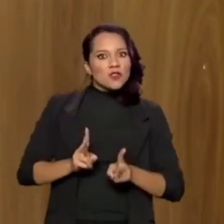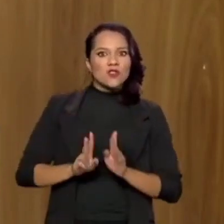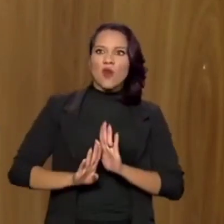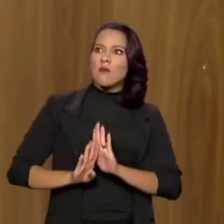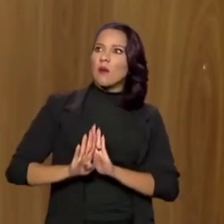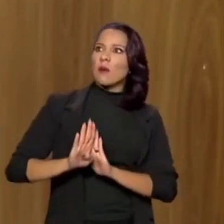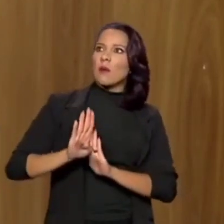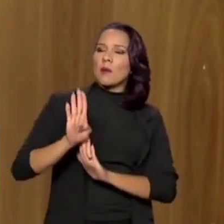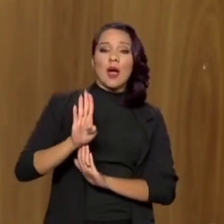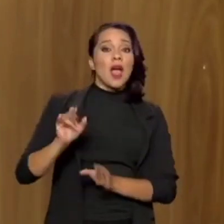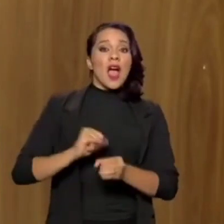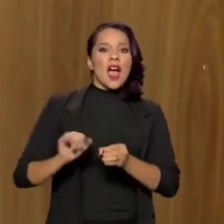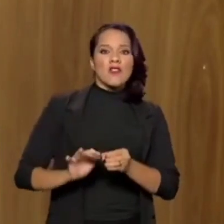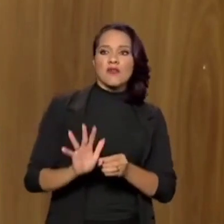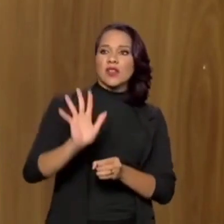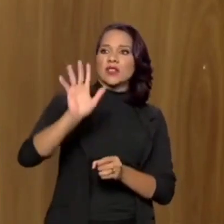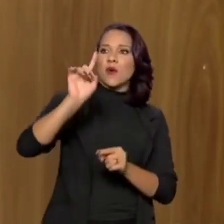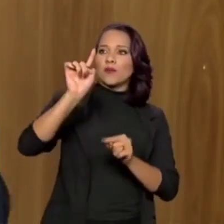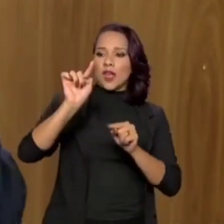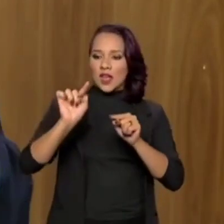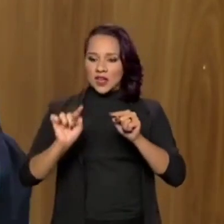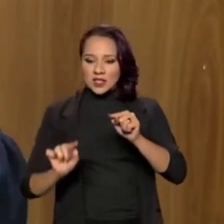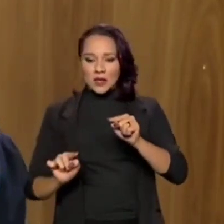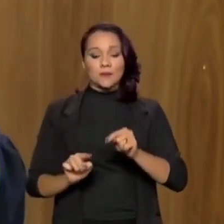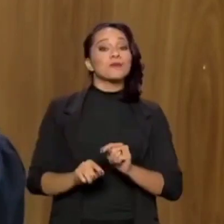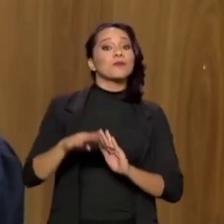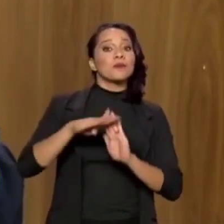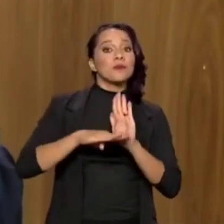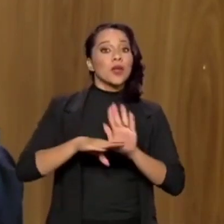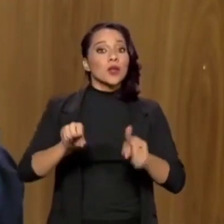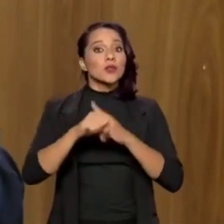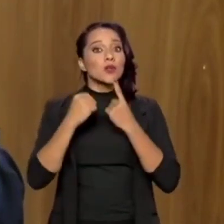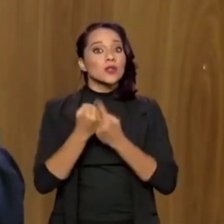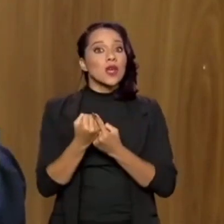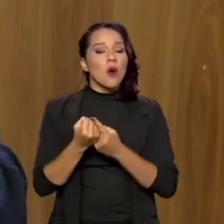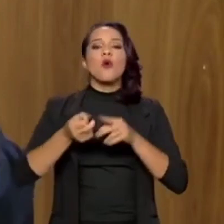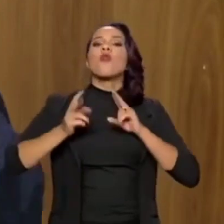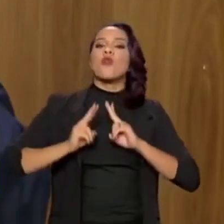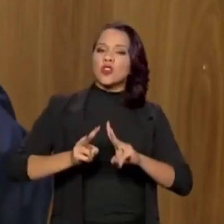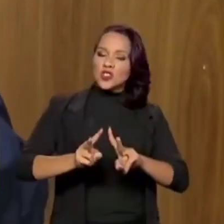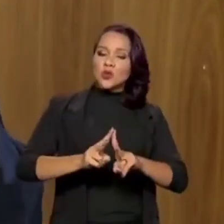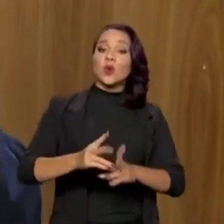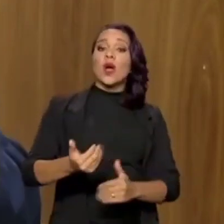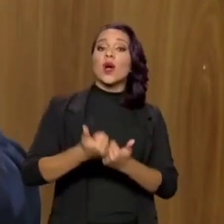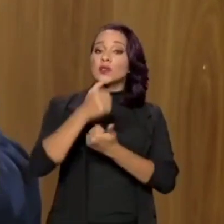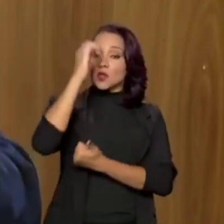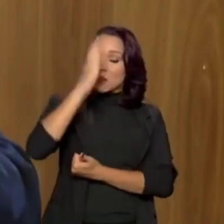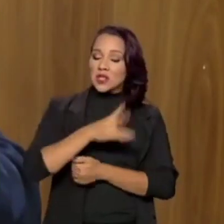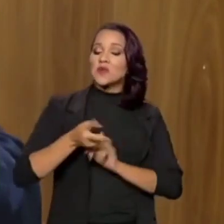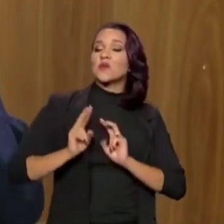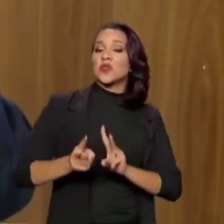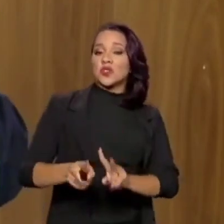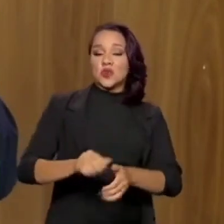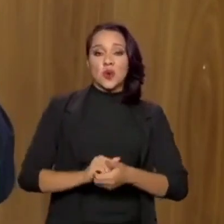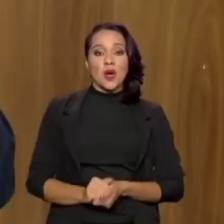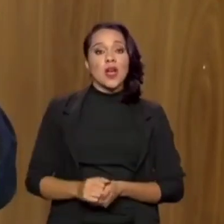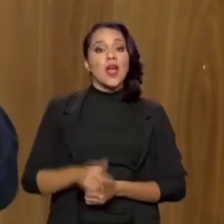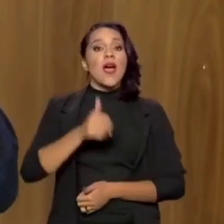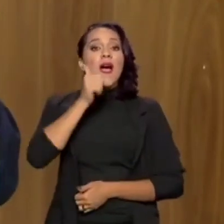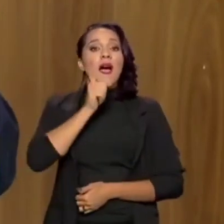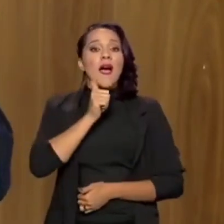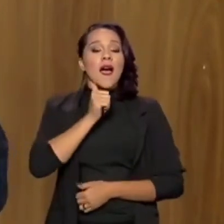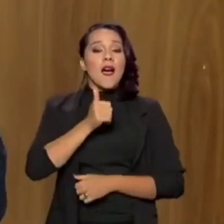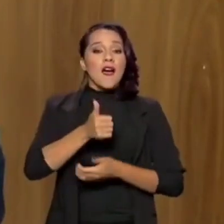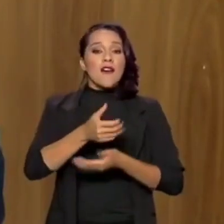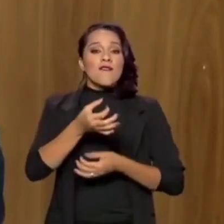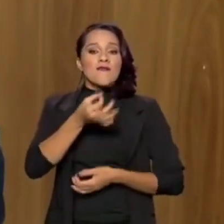a inflação está descendo, os programas sociais mantidos, o Auxílio Brasil mantido, a farmácia